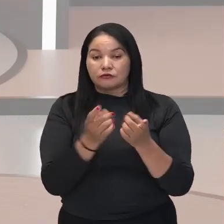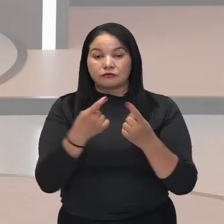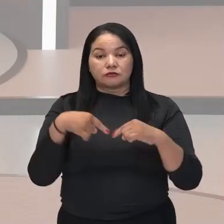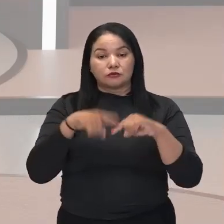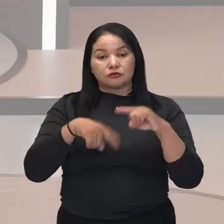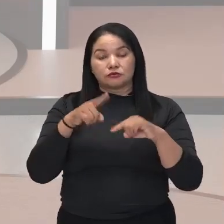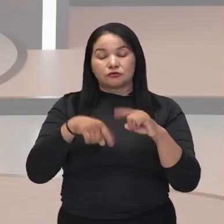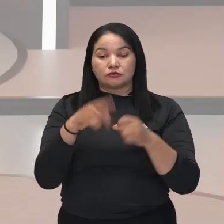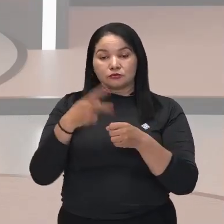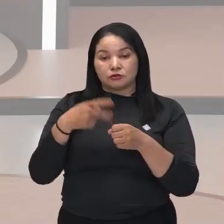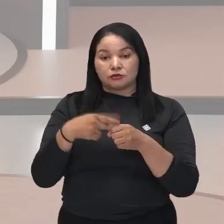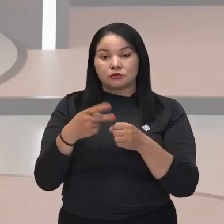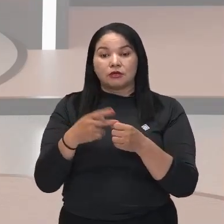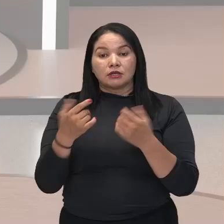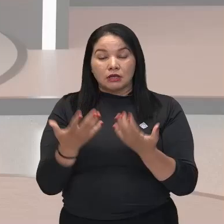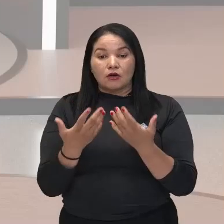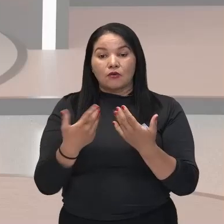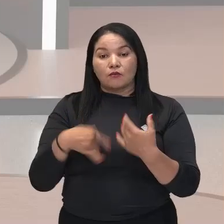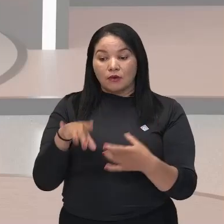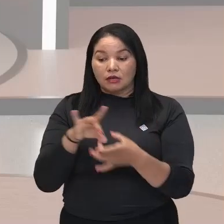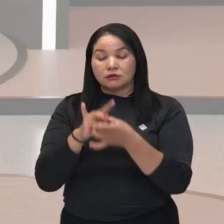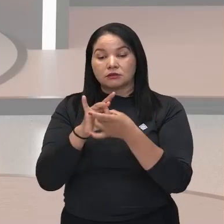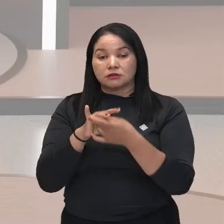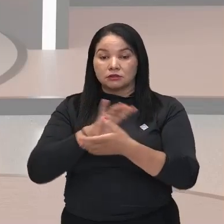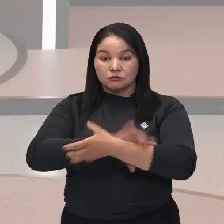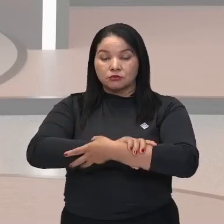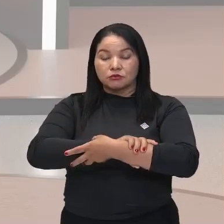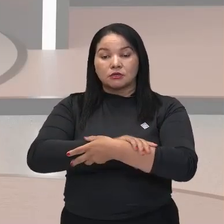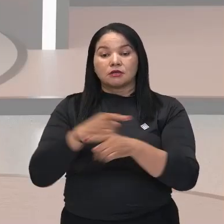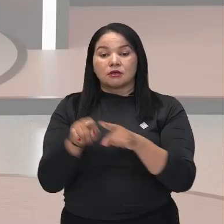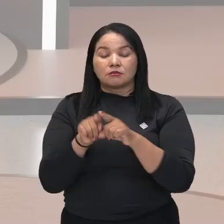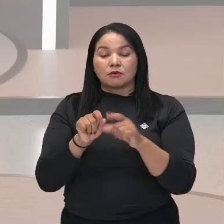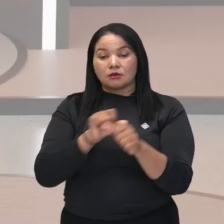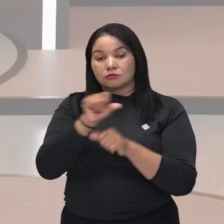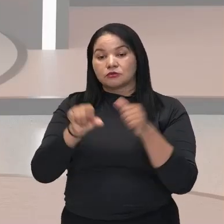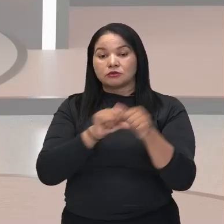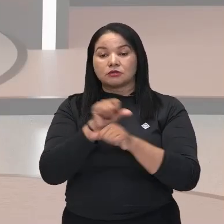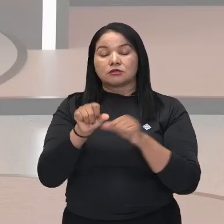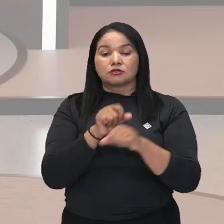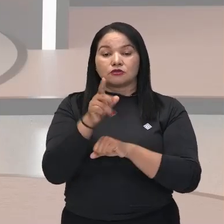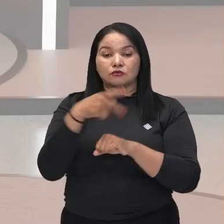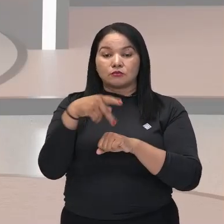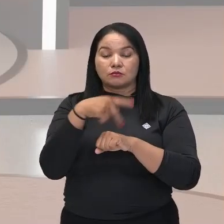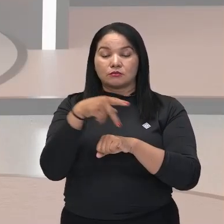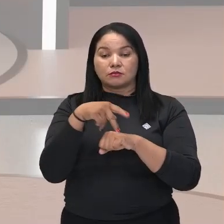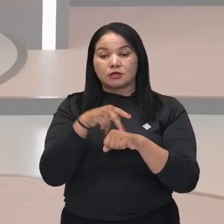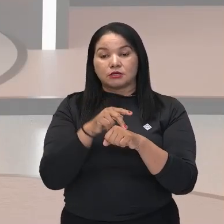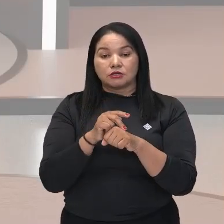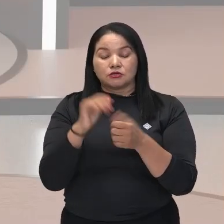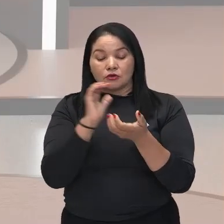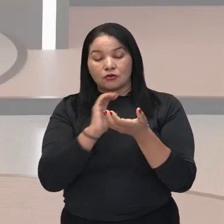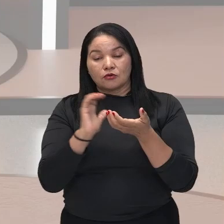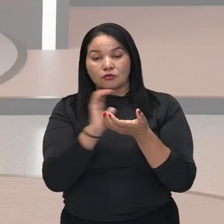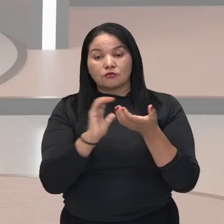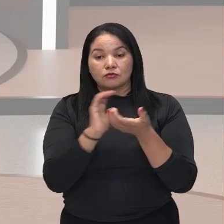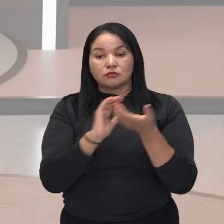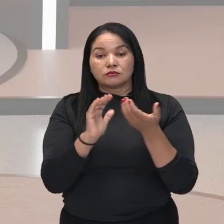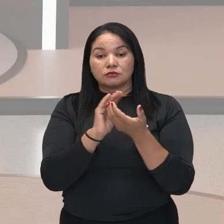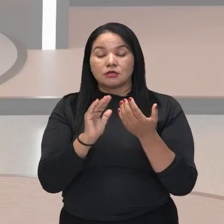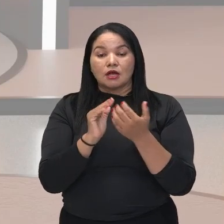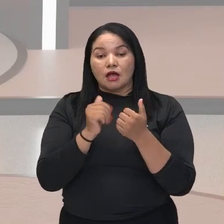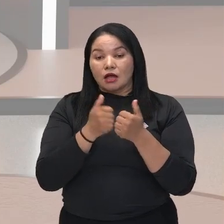as alianças, né, e as mudanças envolvendo aí os países do Oriente Médio, elas estão sendo acompanhadas de